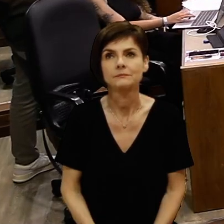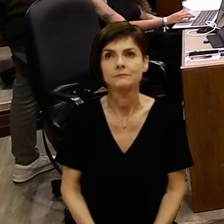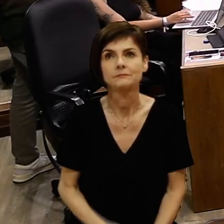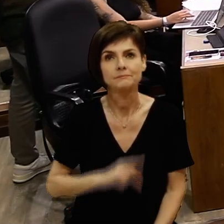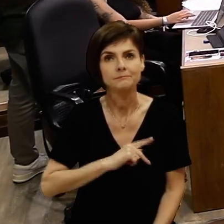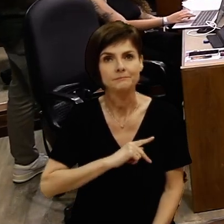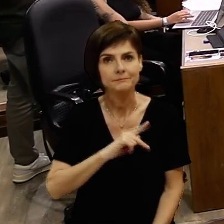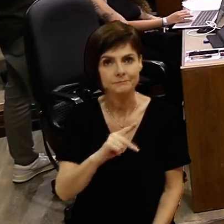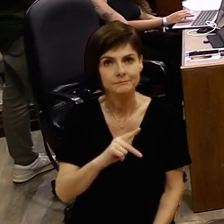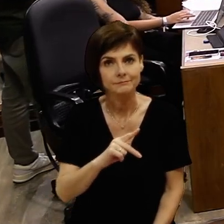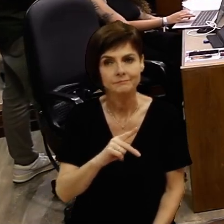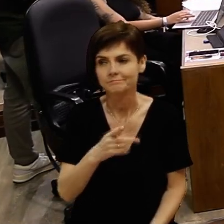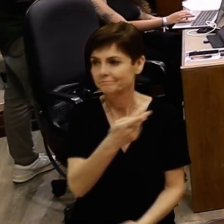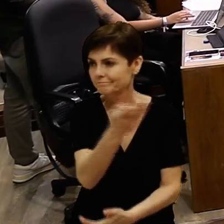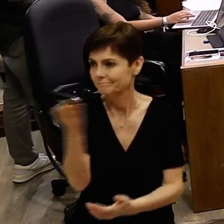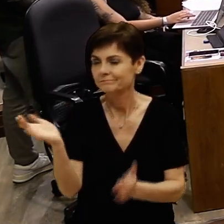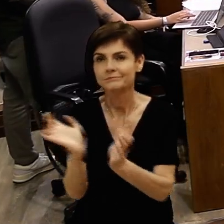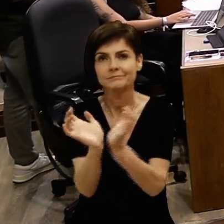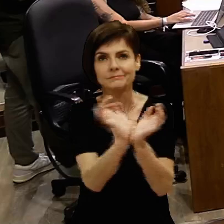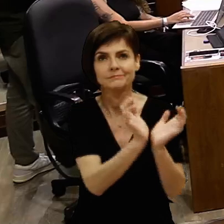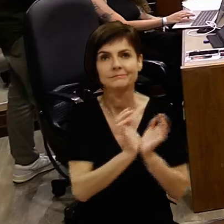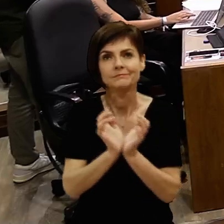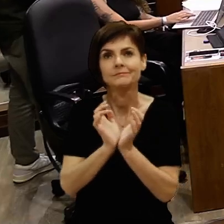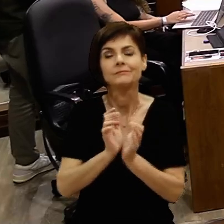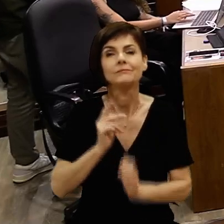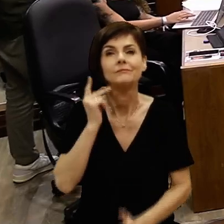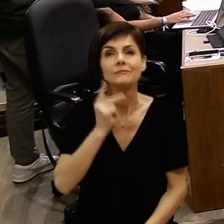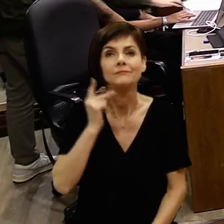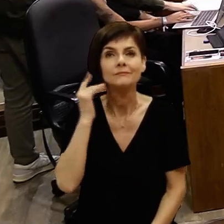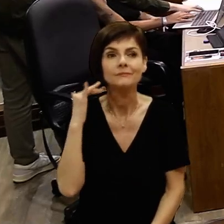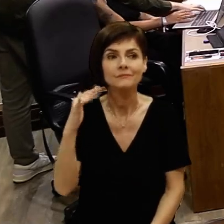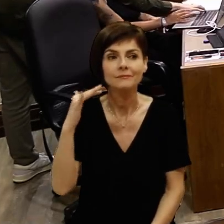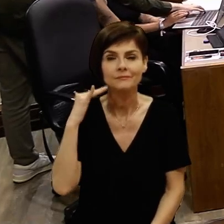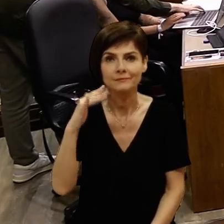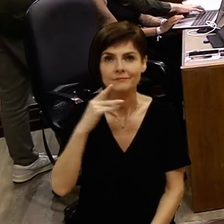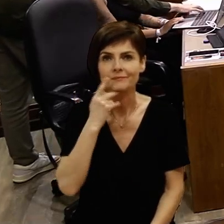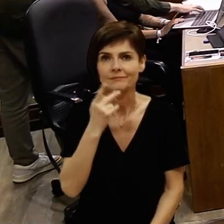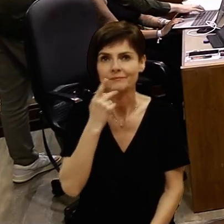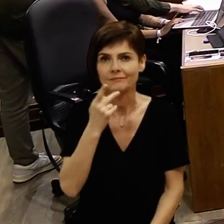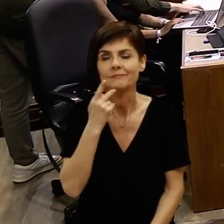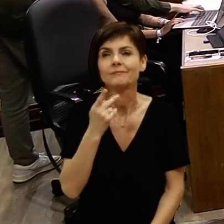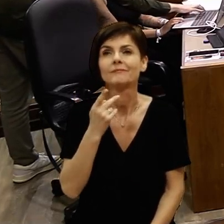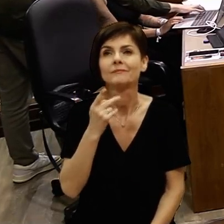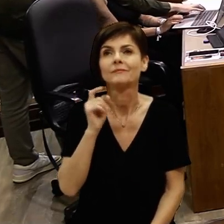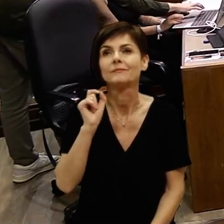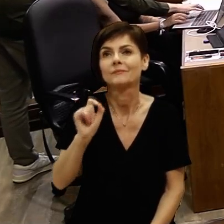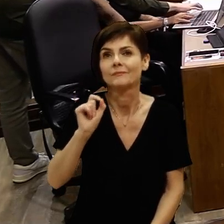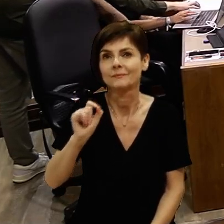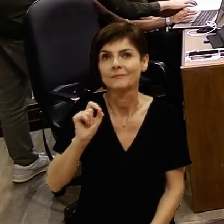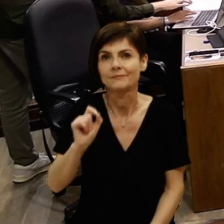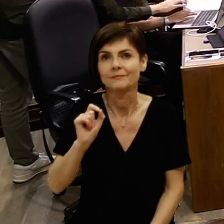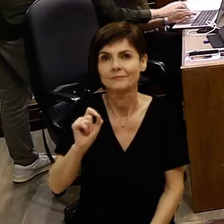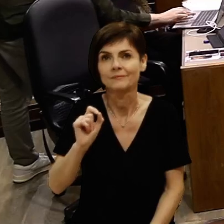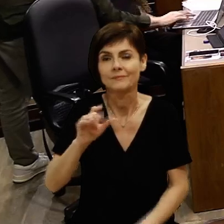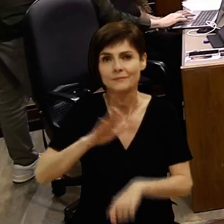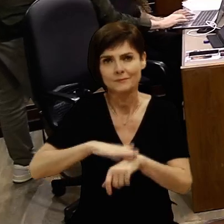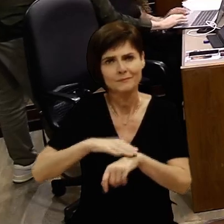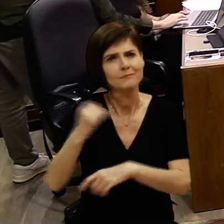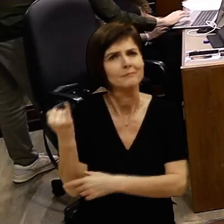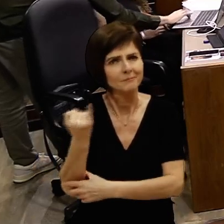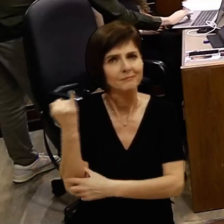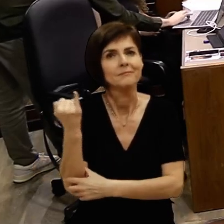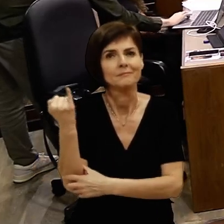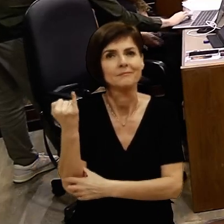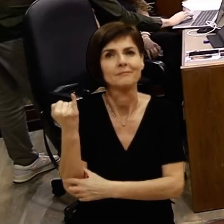Senhor presidente, nobres pares, a vereadora Daiane, acho que foi no veio da fala dela, no que tange esse momento tão importante no